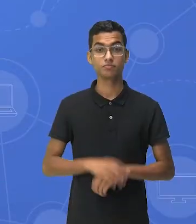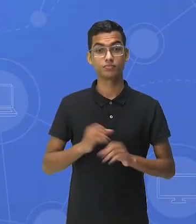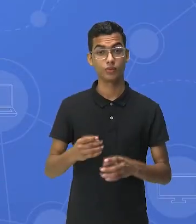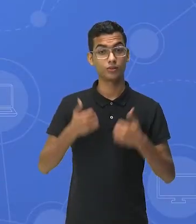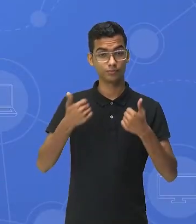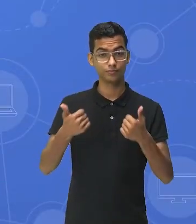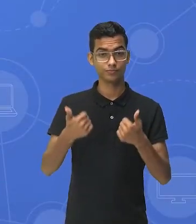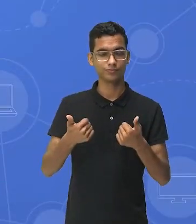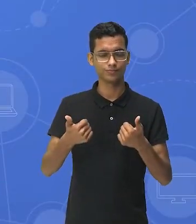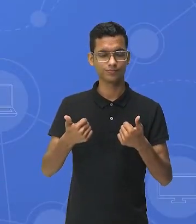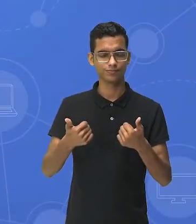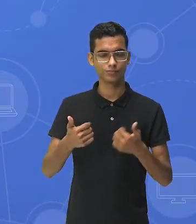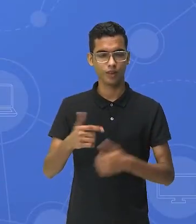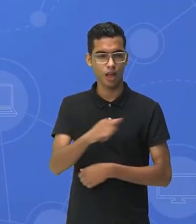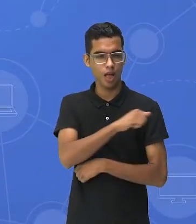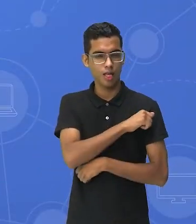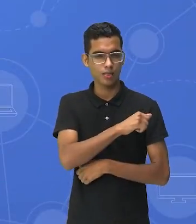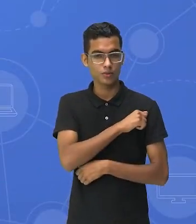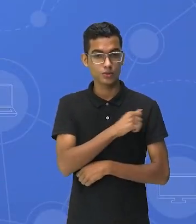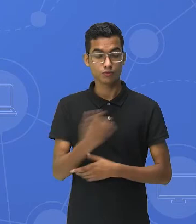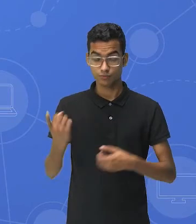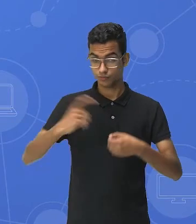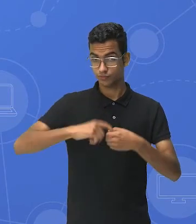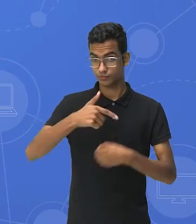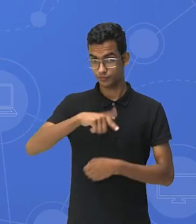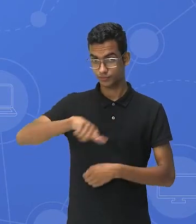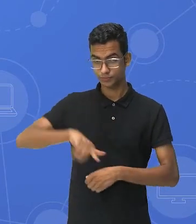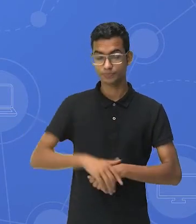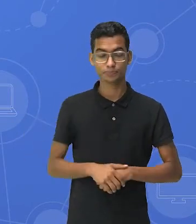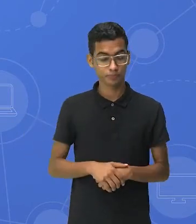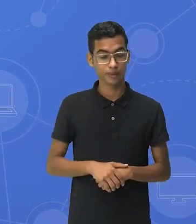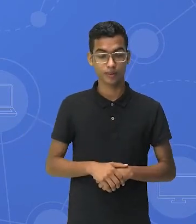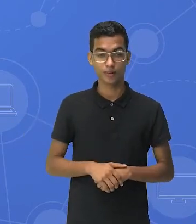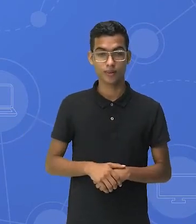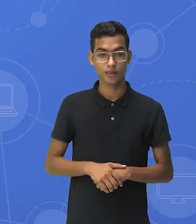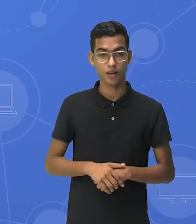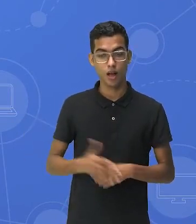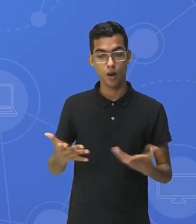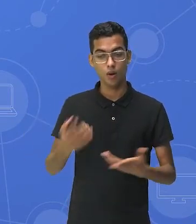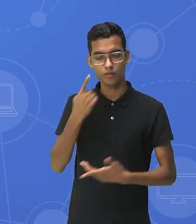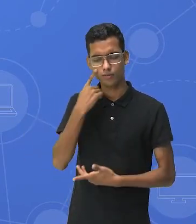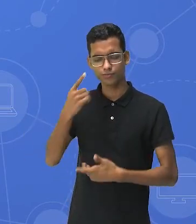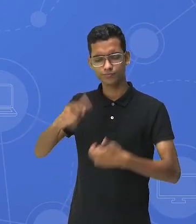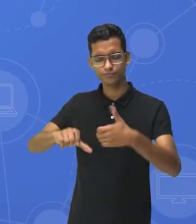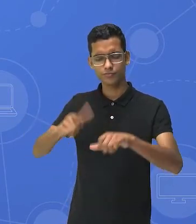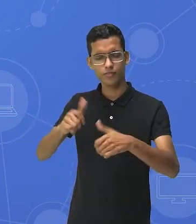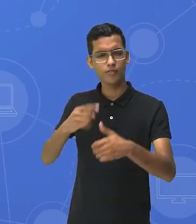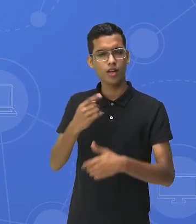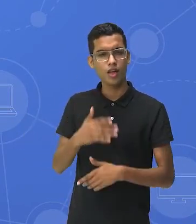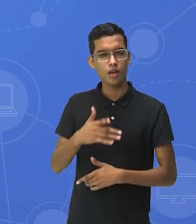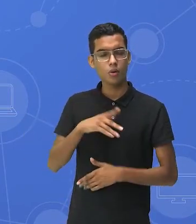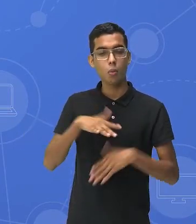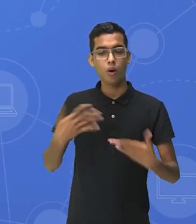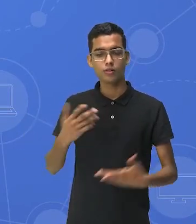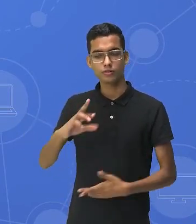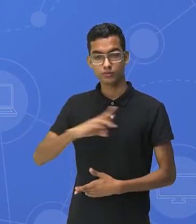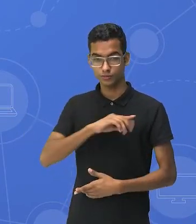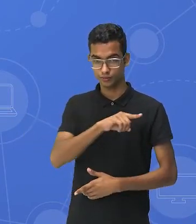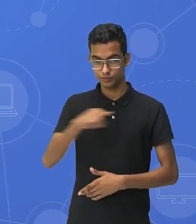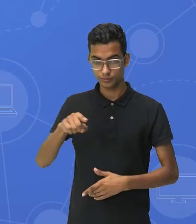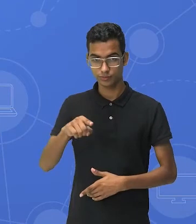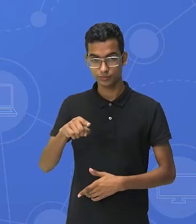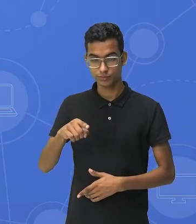bem, turma, estamos de volta. Vamos lá, alunos, verificar qual foi a resposta de vocês para